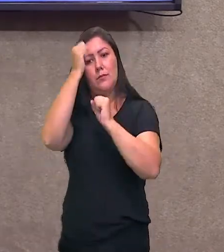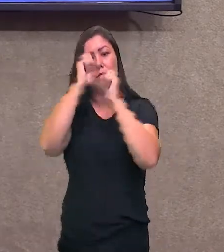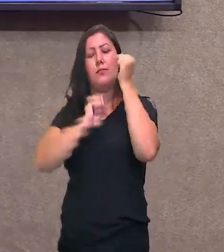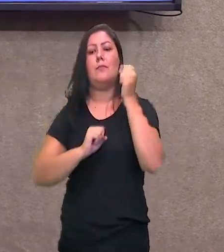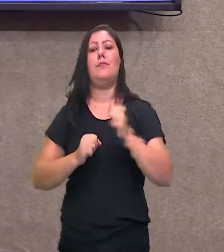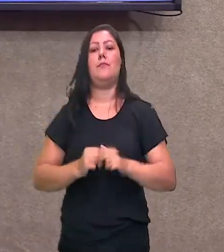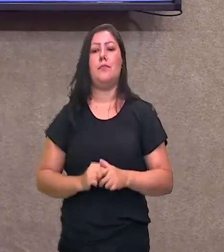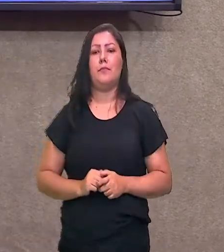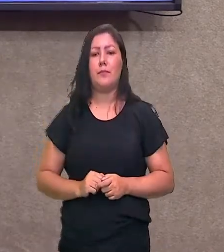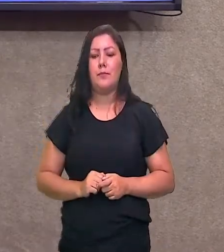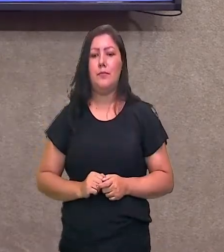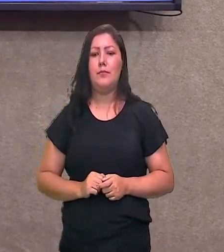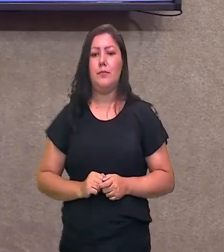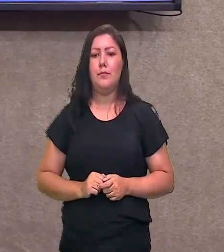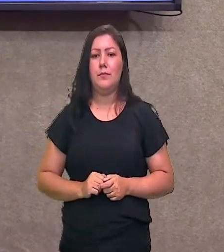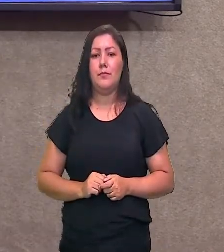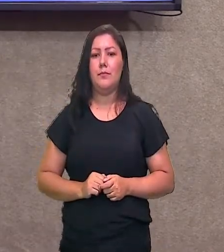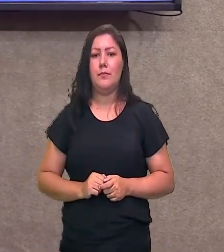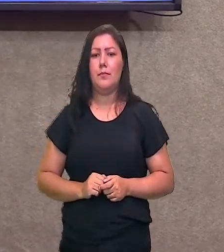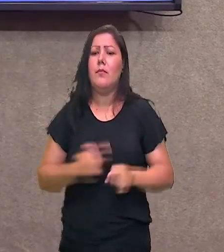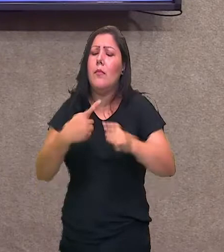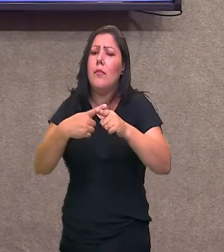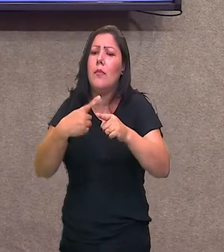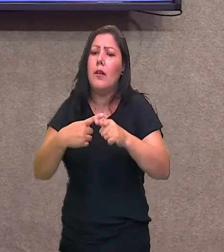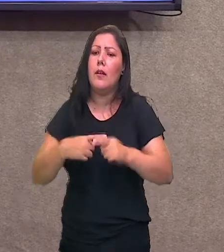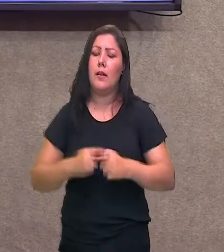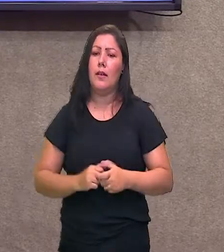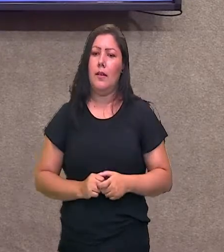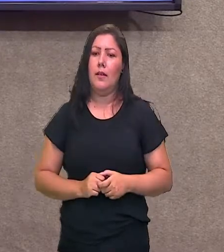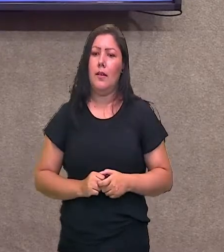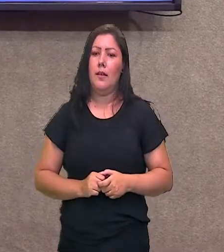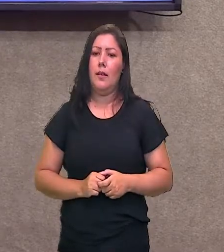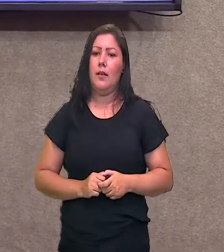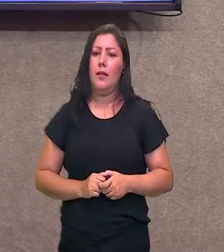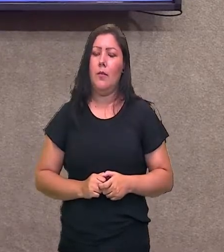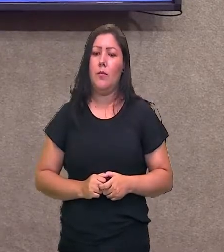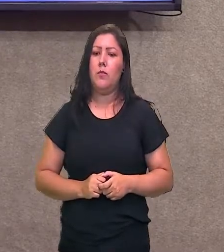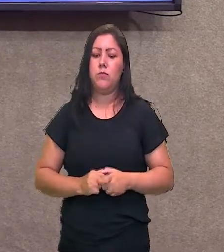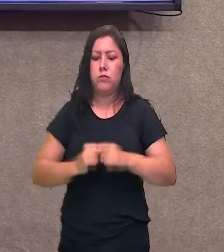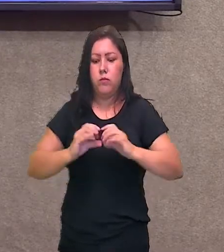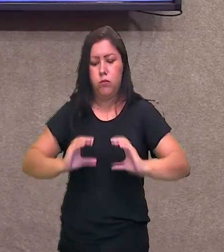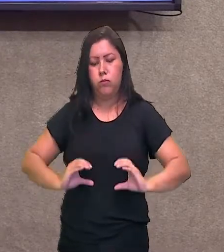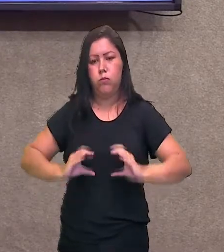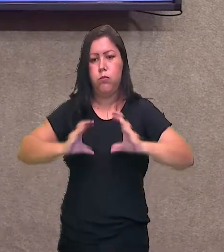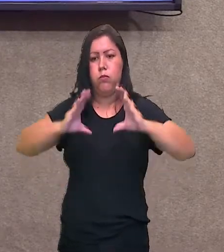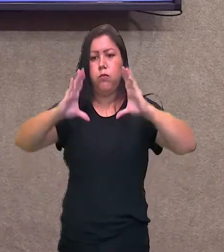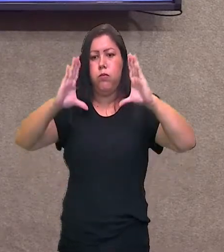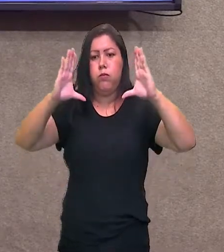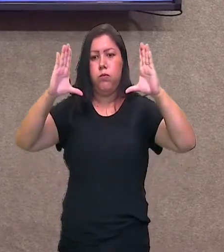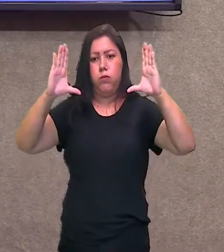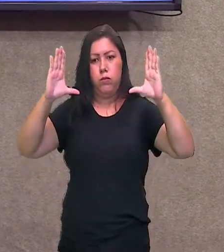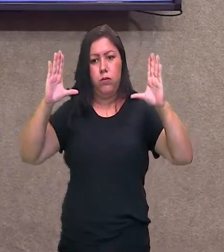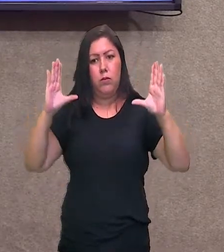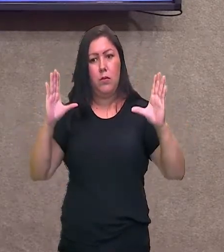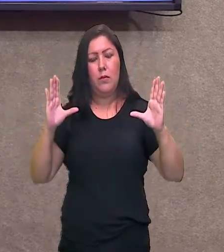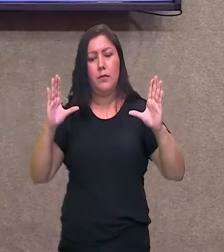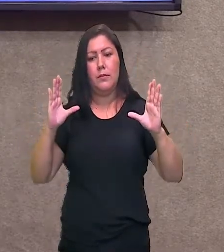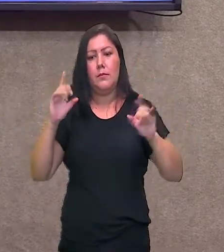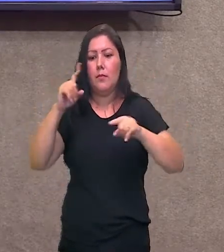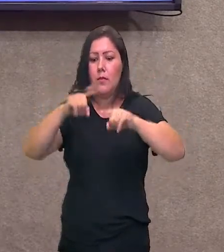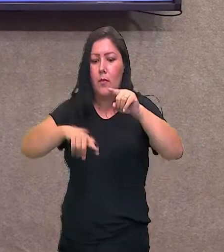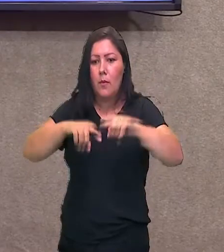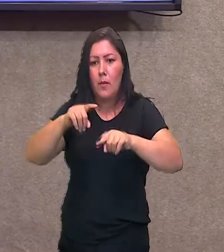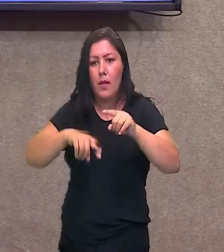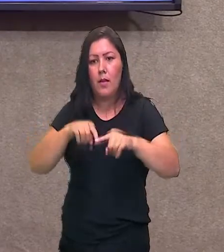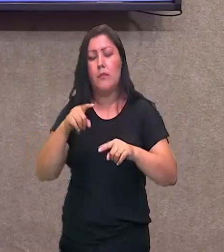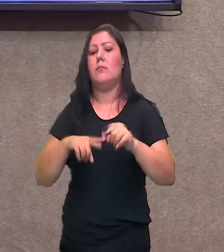Capitalismo industrial. Por quê? Porque aí aumentou a produção, o aumento